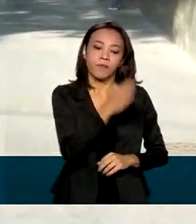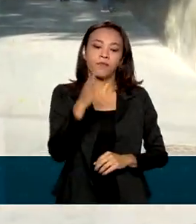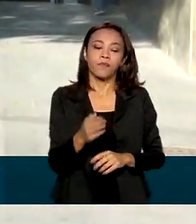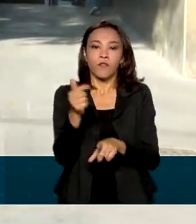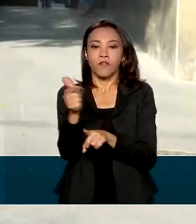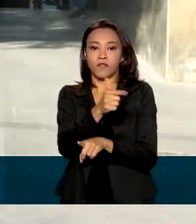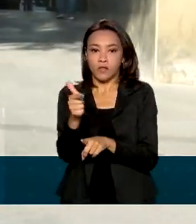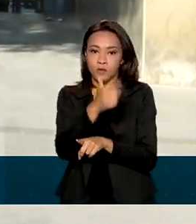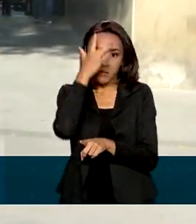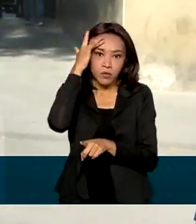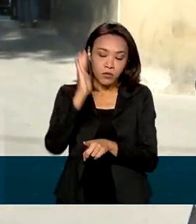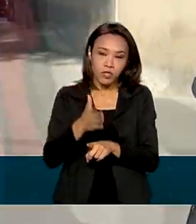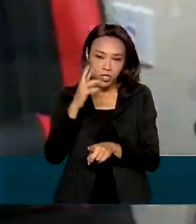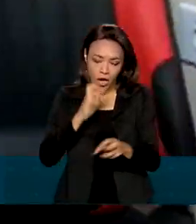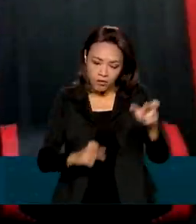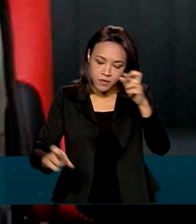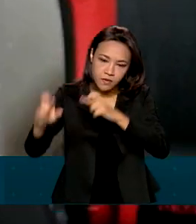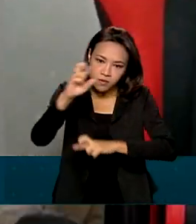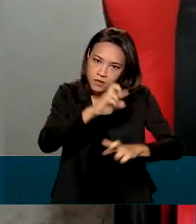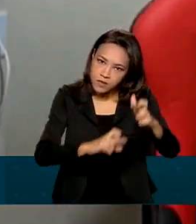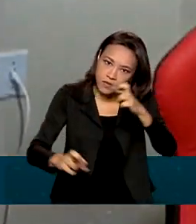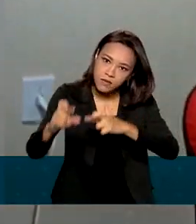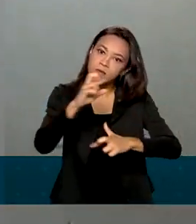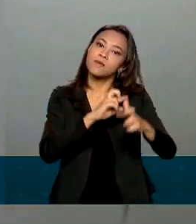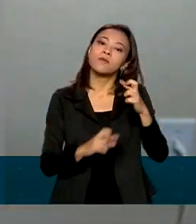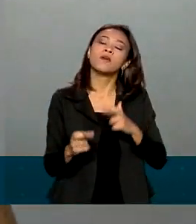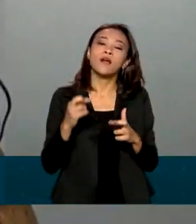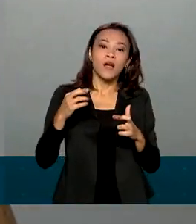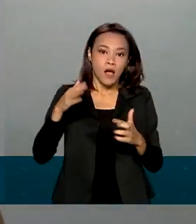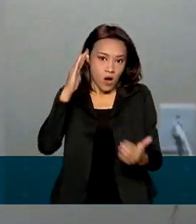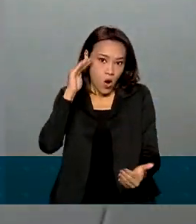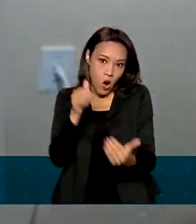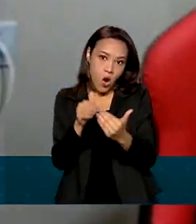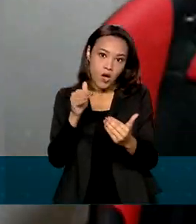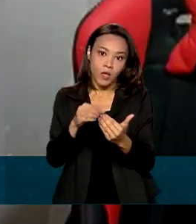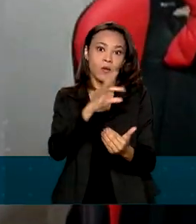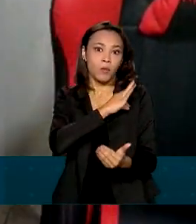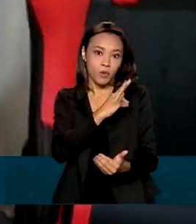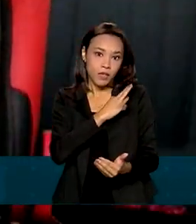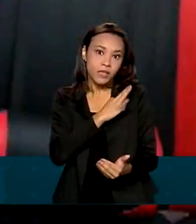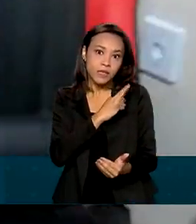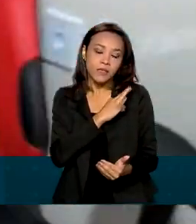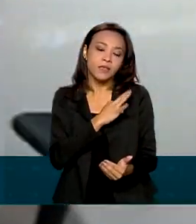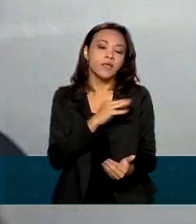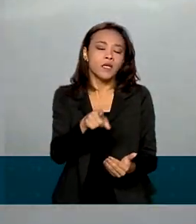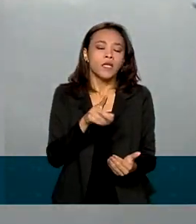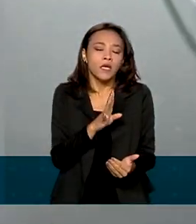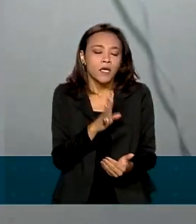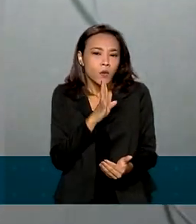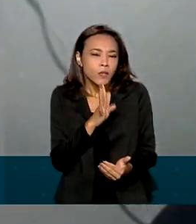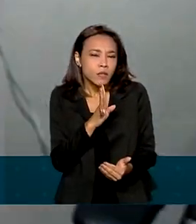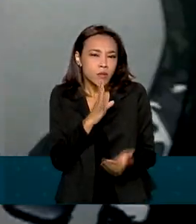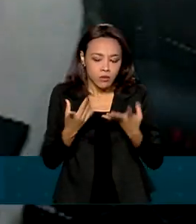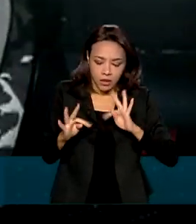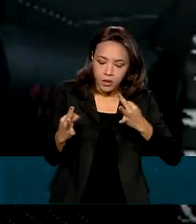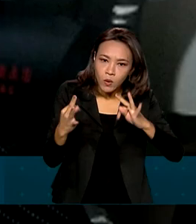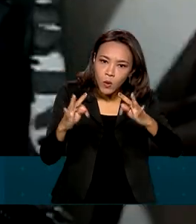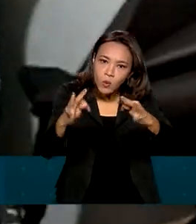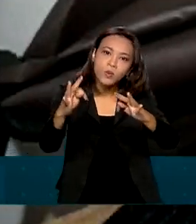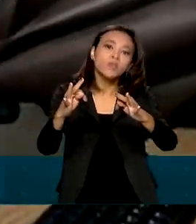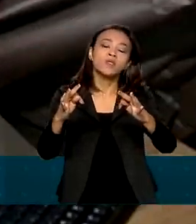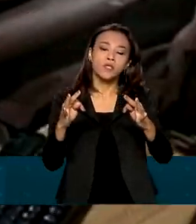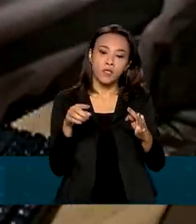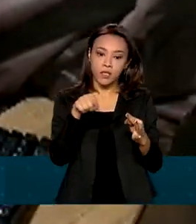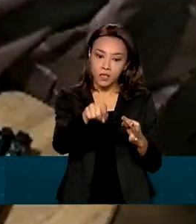investigadas por integrar a quadrilha. De acordo com a polícia, elas são hackers com muito conhecimento de tecnologia e